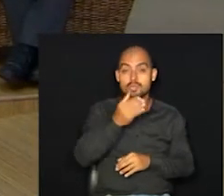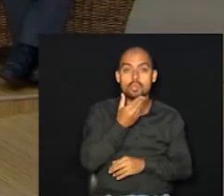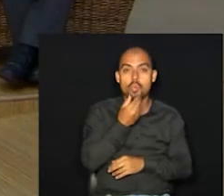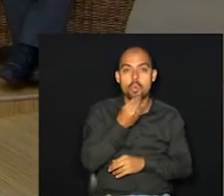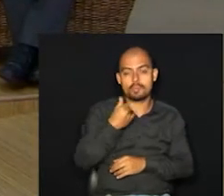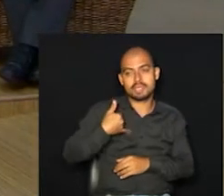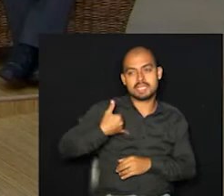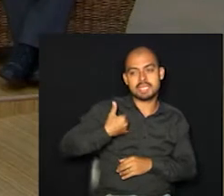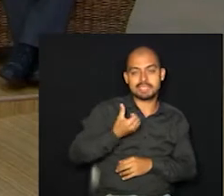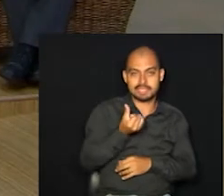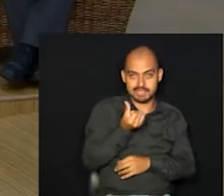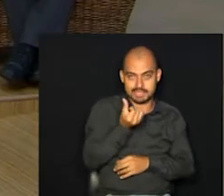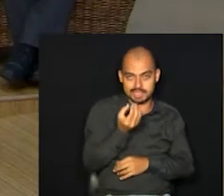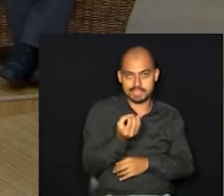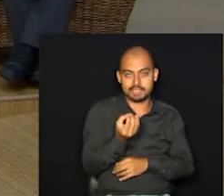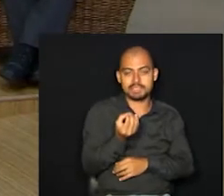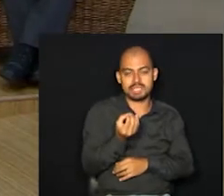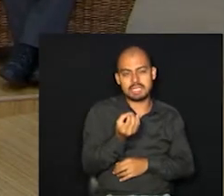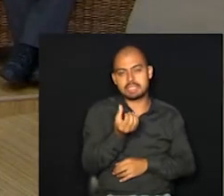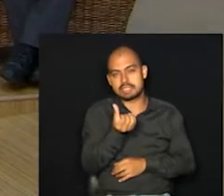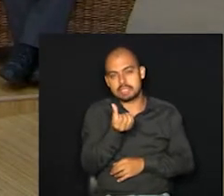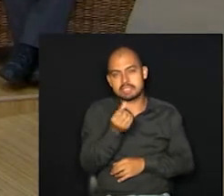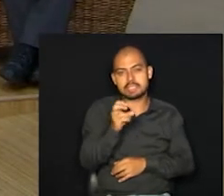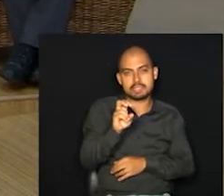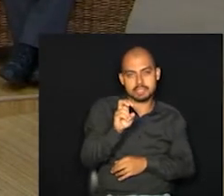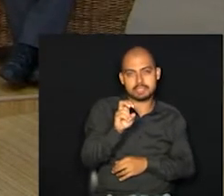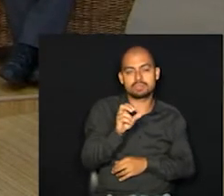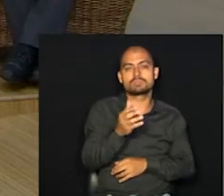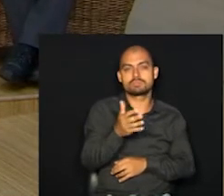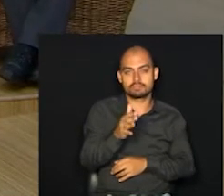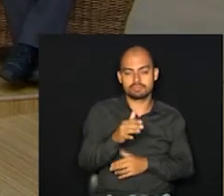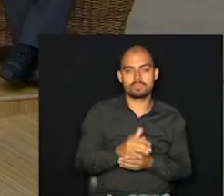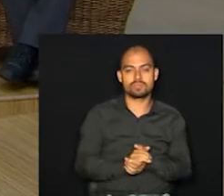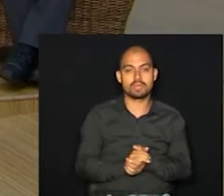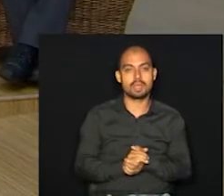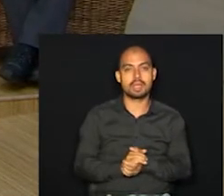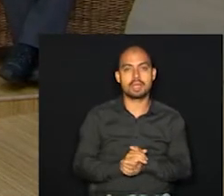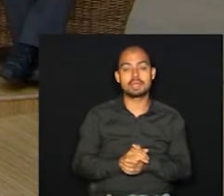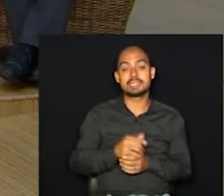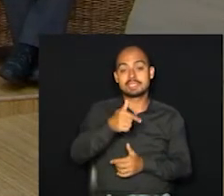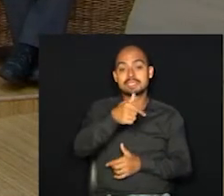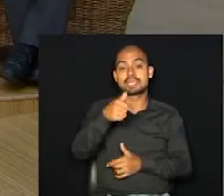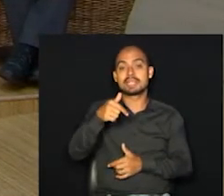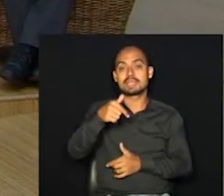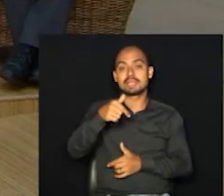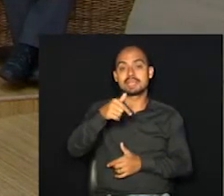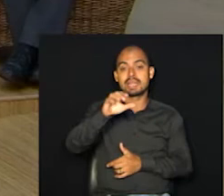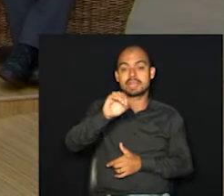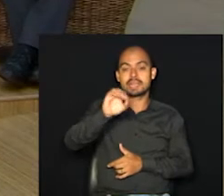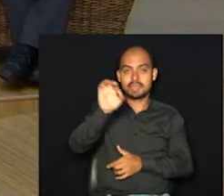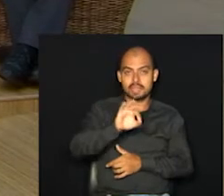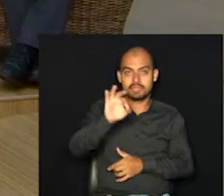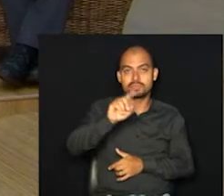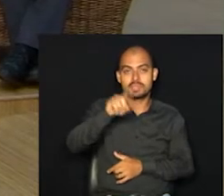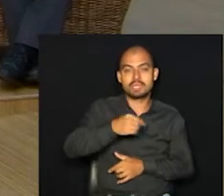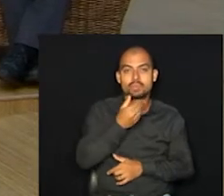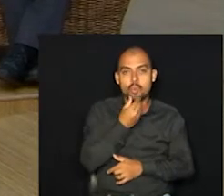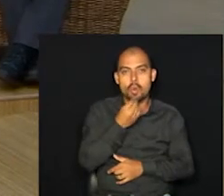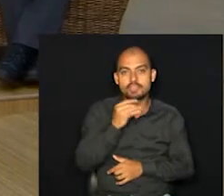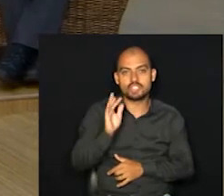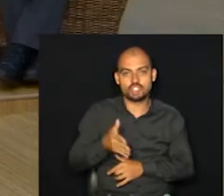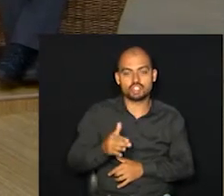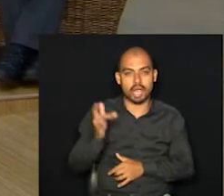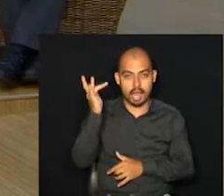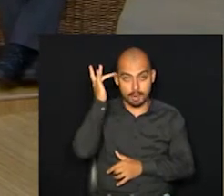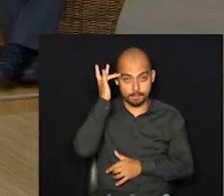partir dos 60 anos de idade, 65 anos. A grande maioria, 70%, ocorre em homens mais maduros,